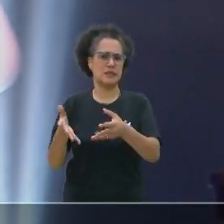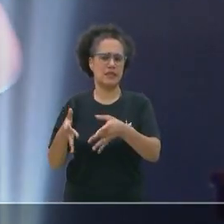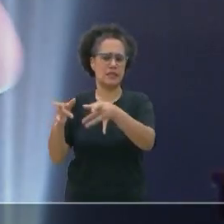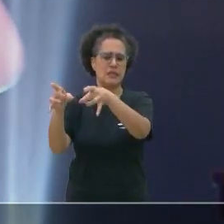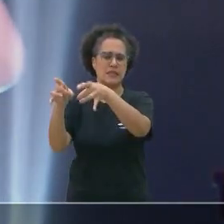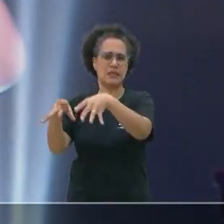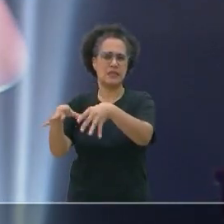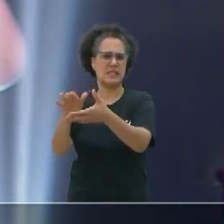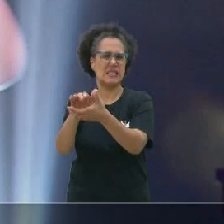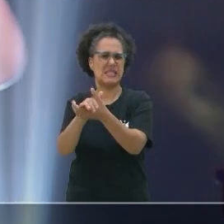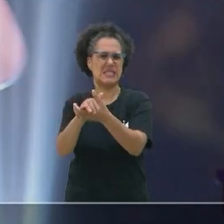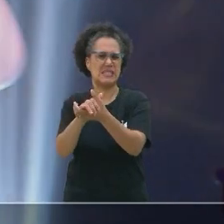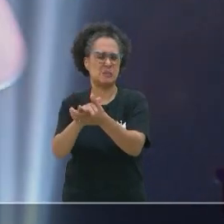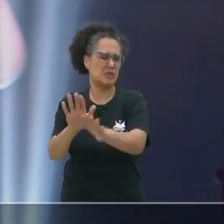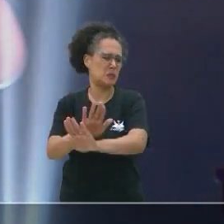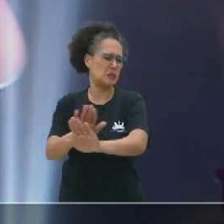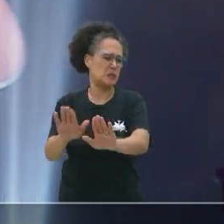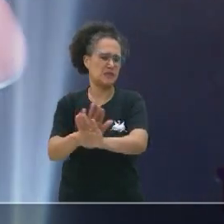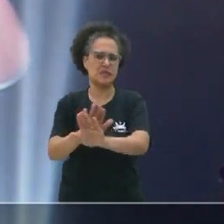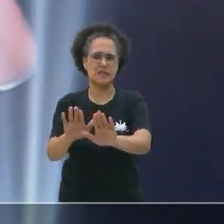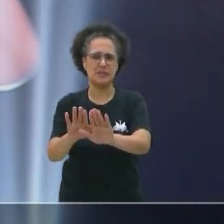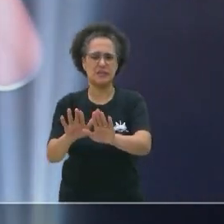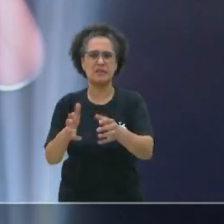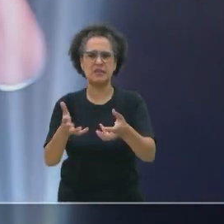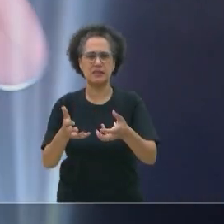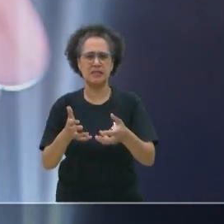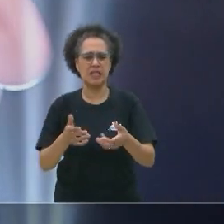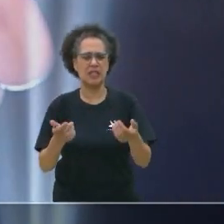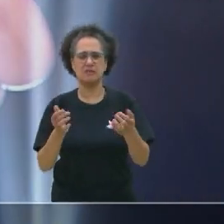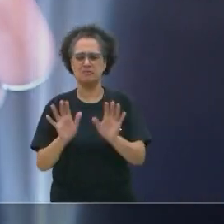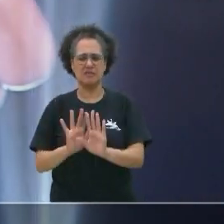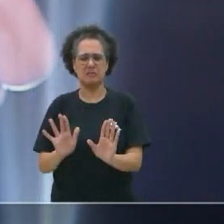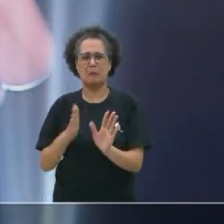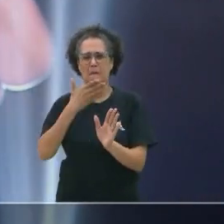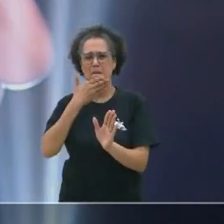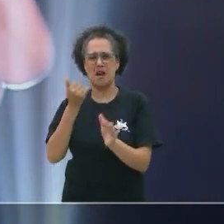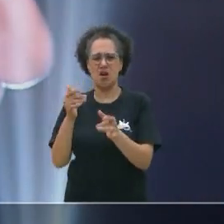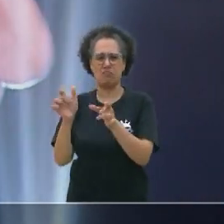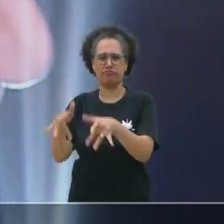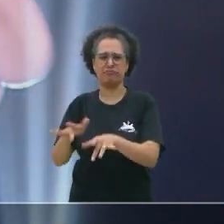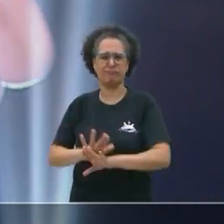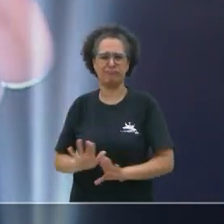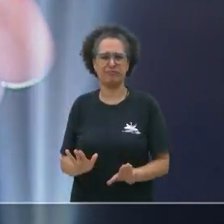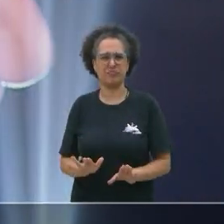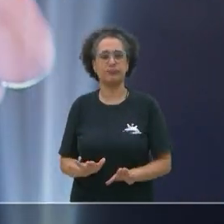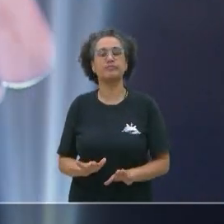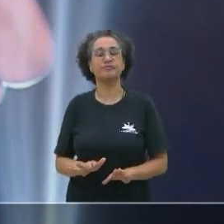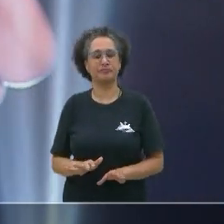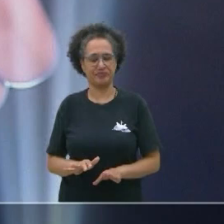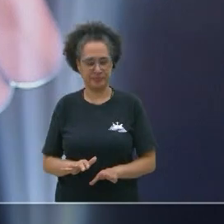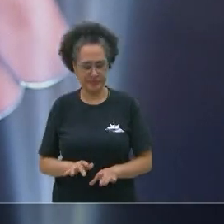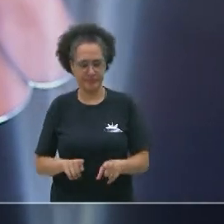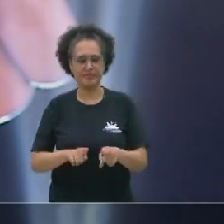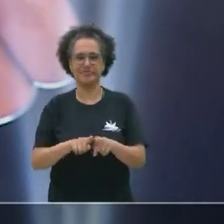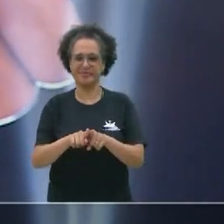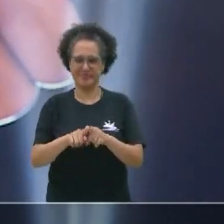largar o casamento, já está querendo desistir. É, meus irmãos e